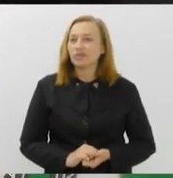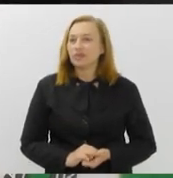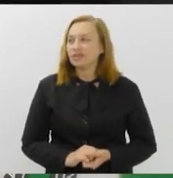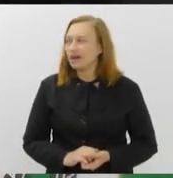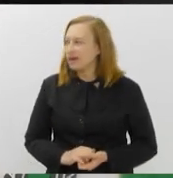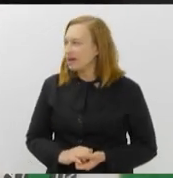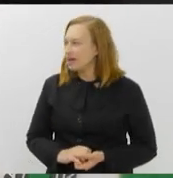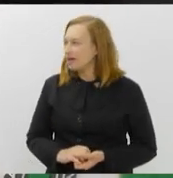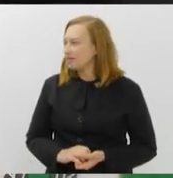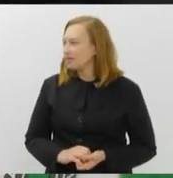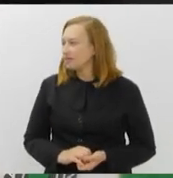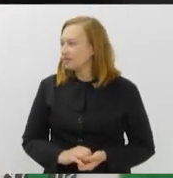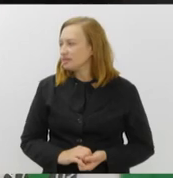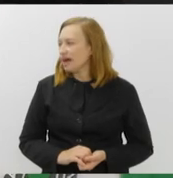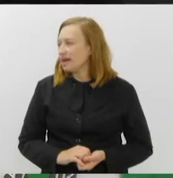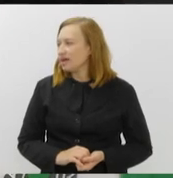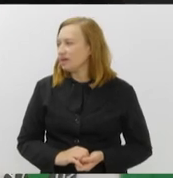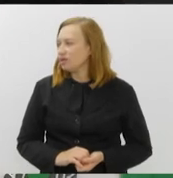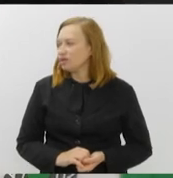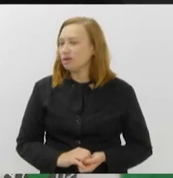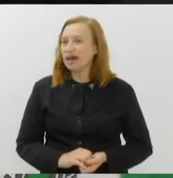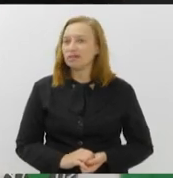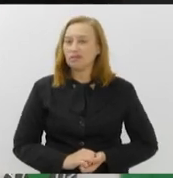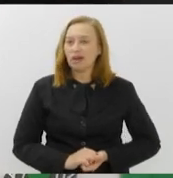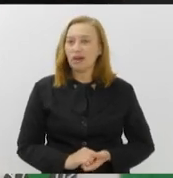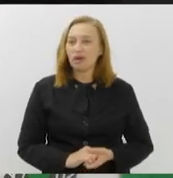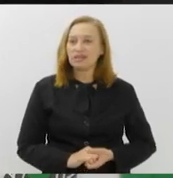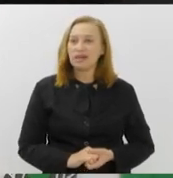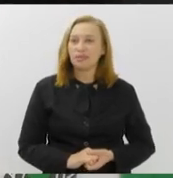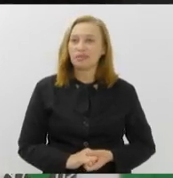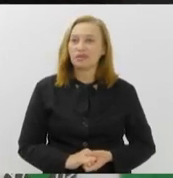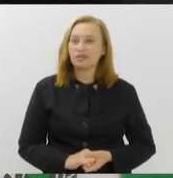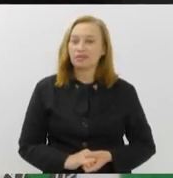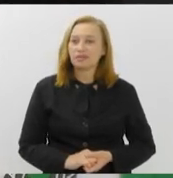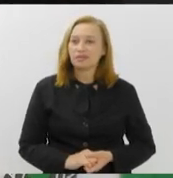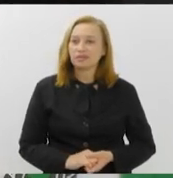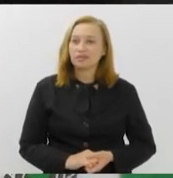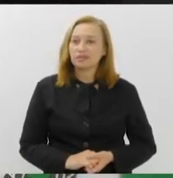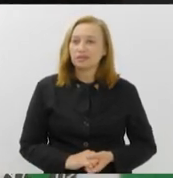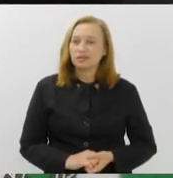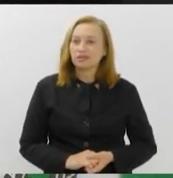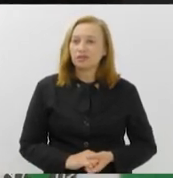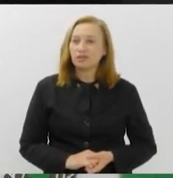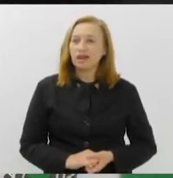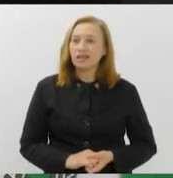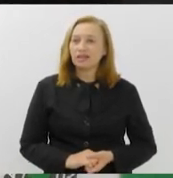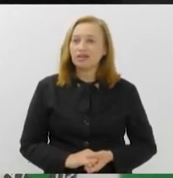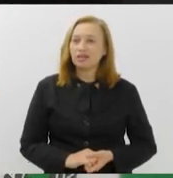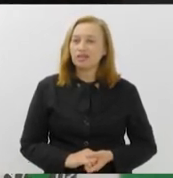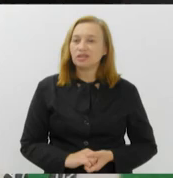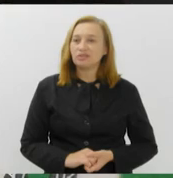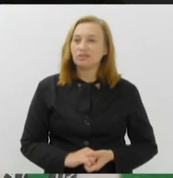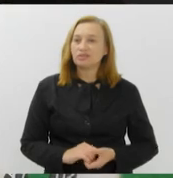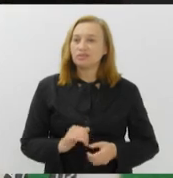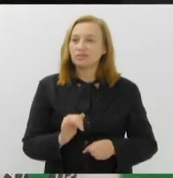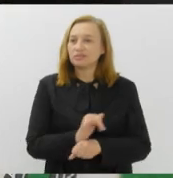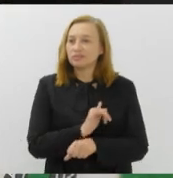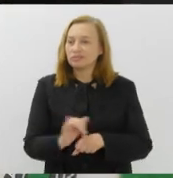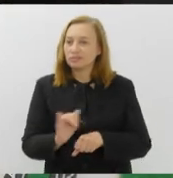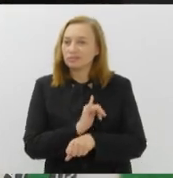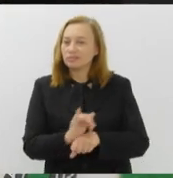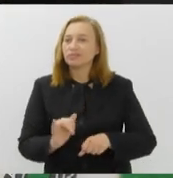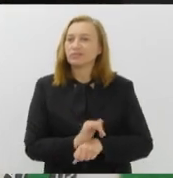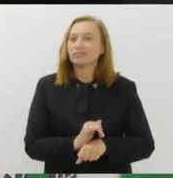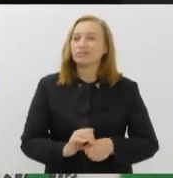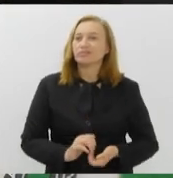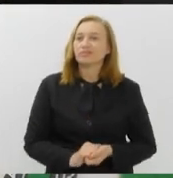e nós cobraremos para que essas titulações ocorram de maneira concreta,